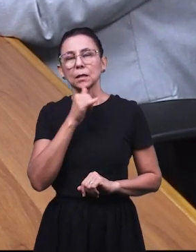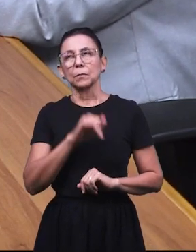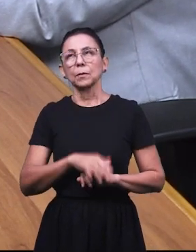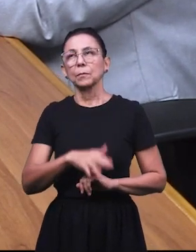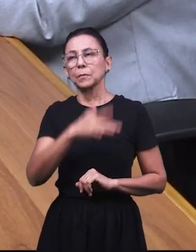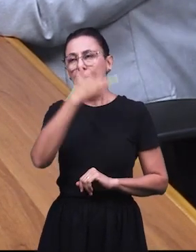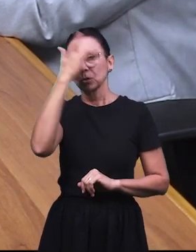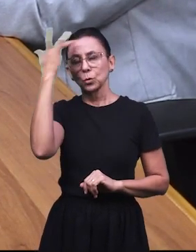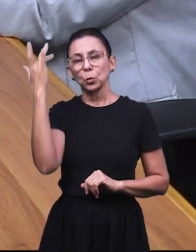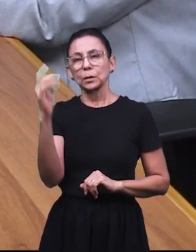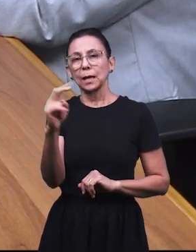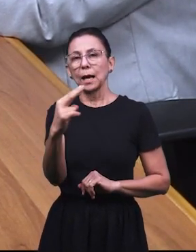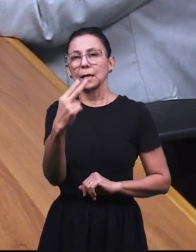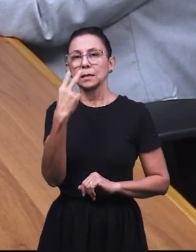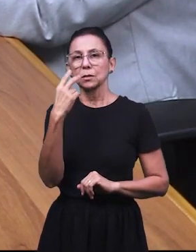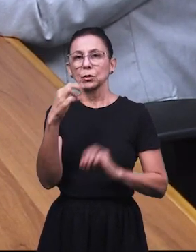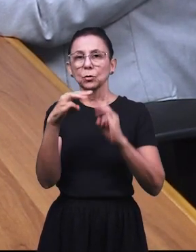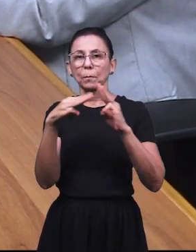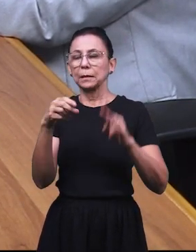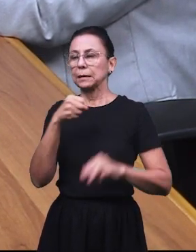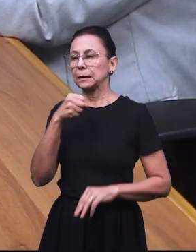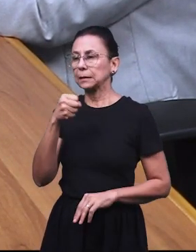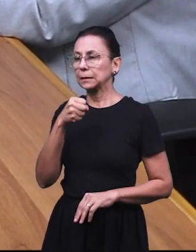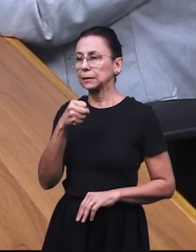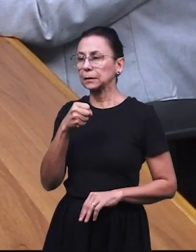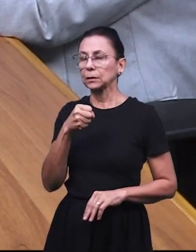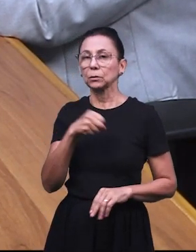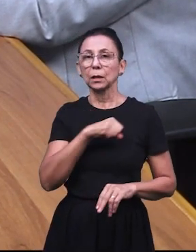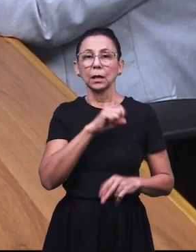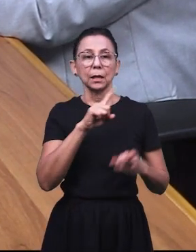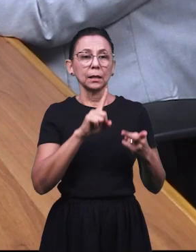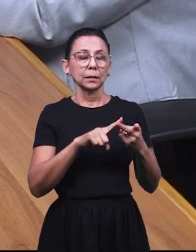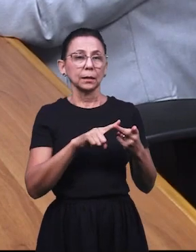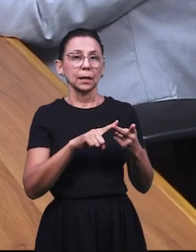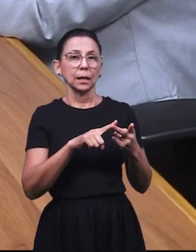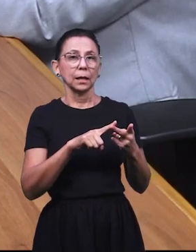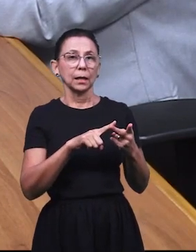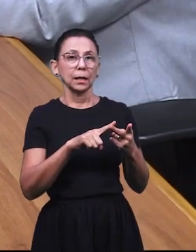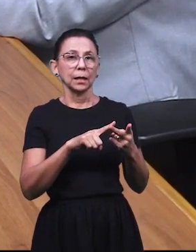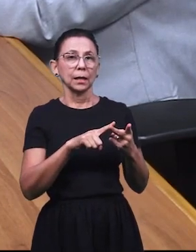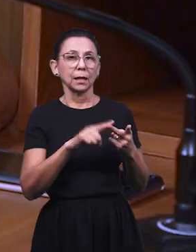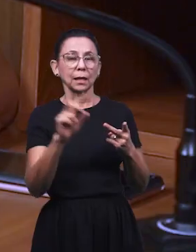Manaim Entrevista, ela quer assistir ao Movidos pela Fé. Como que ela assiste?